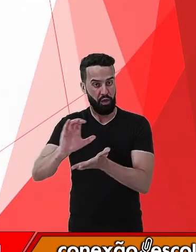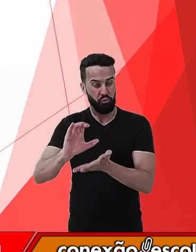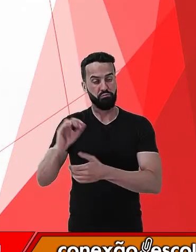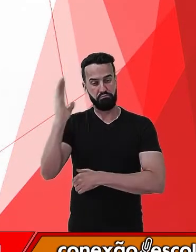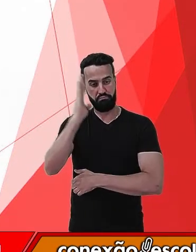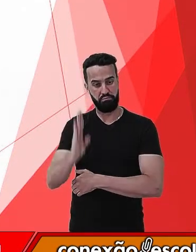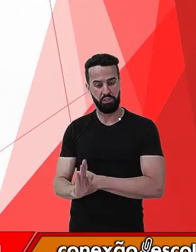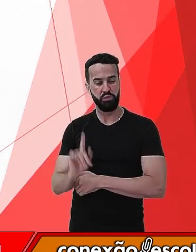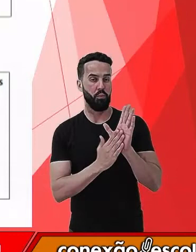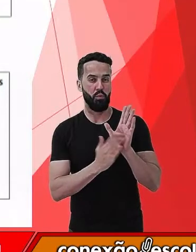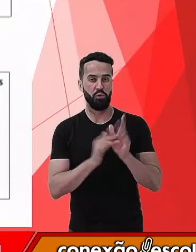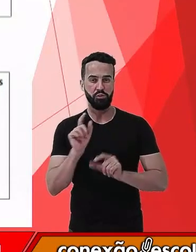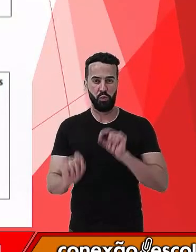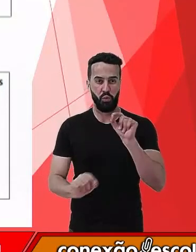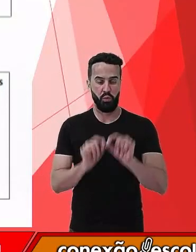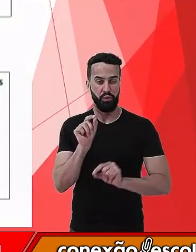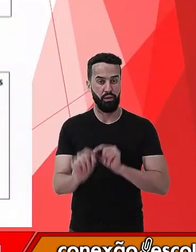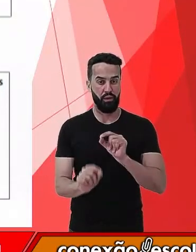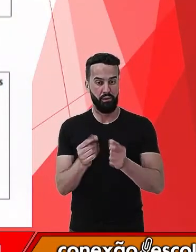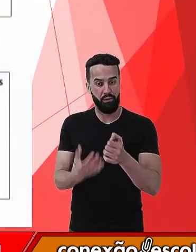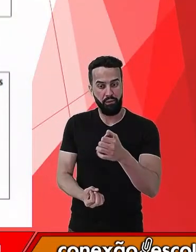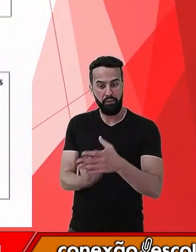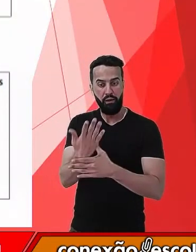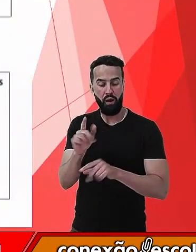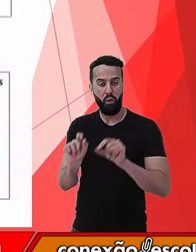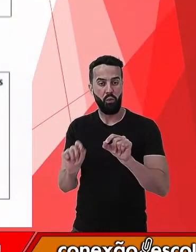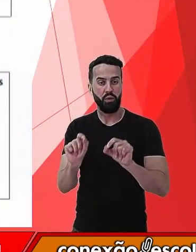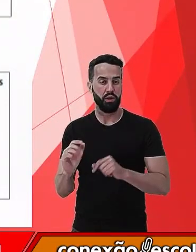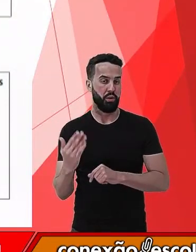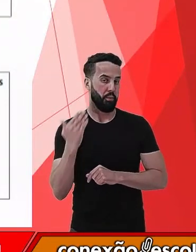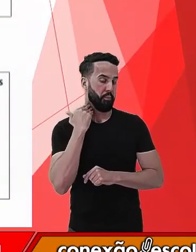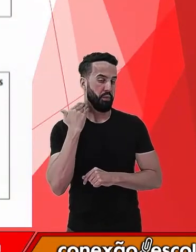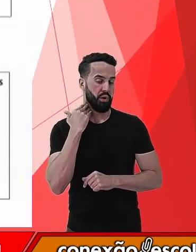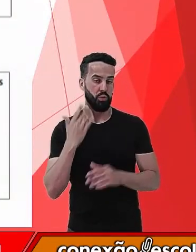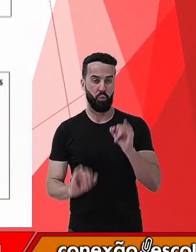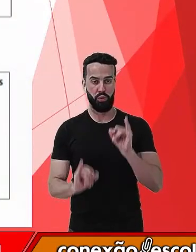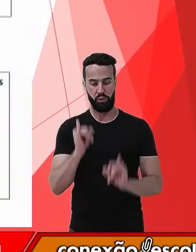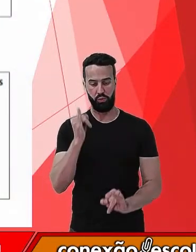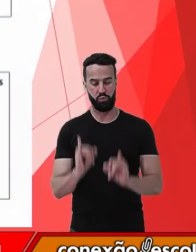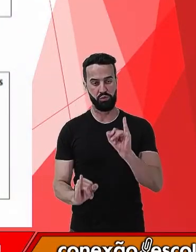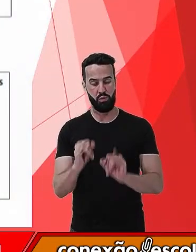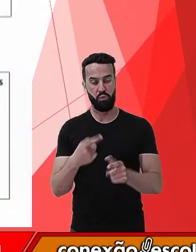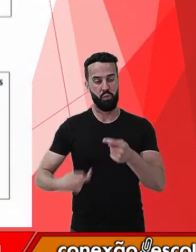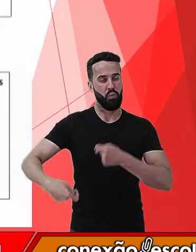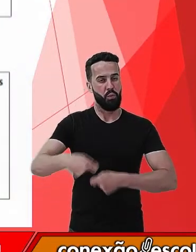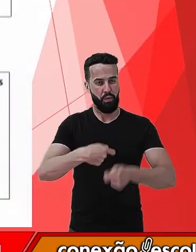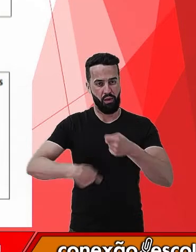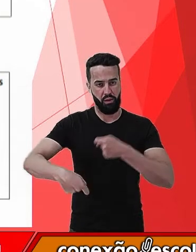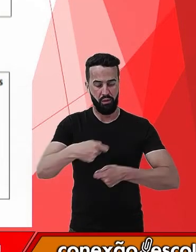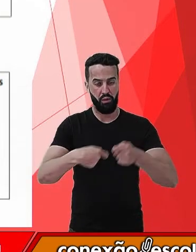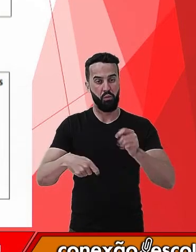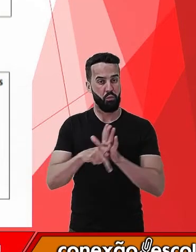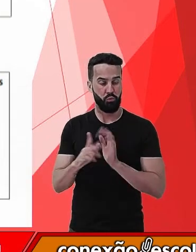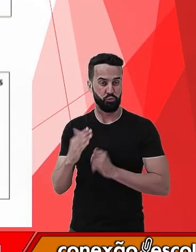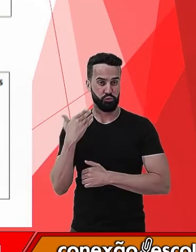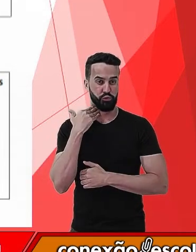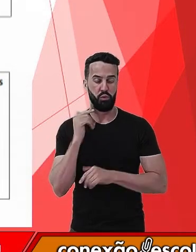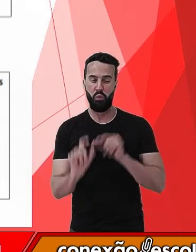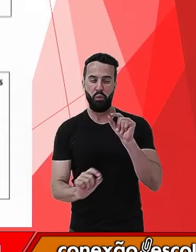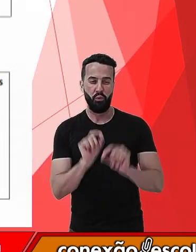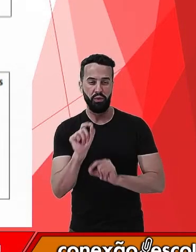produtos, os famosos Xing Ling, celular falsificado, relógio falsificado, caixinha de som aí